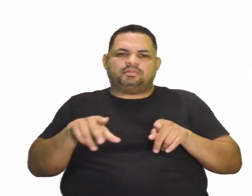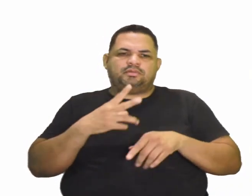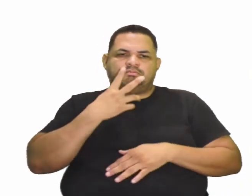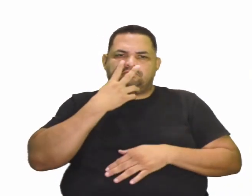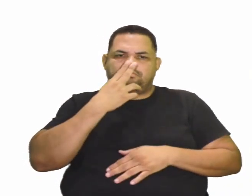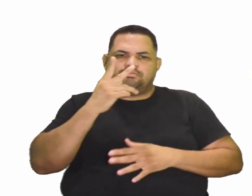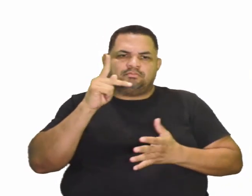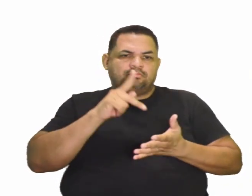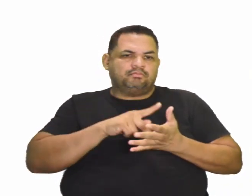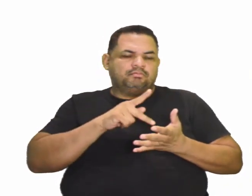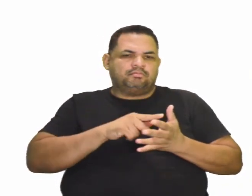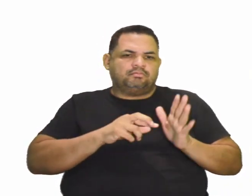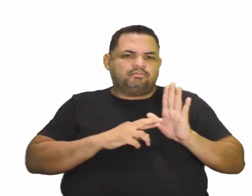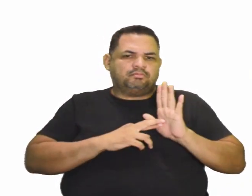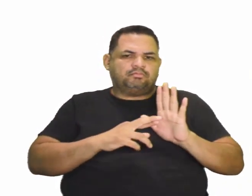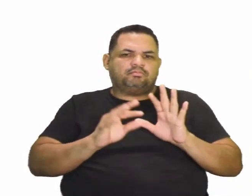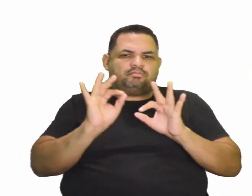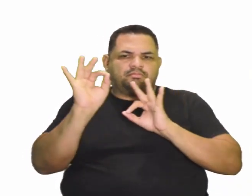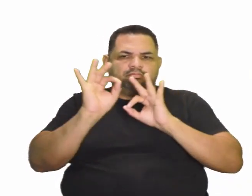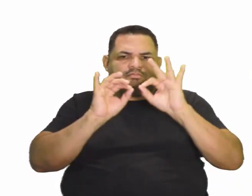representação de traços